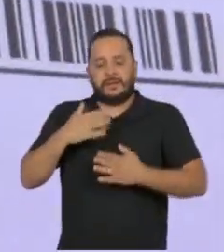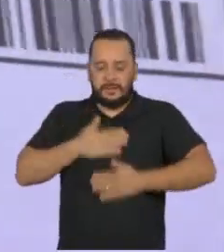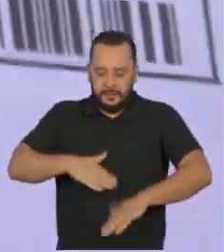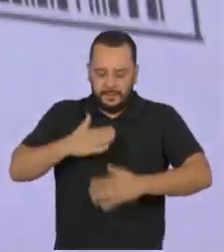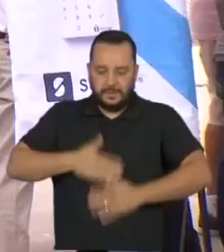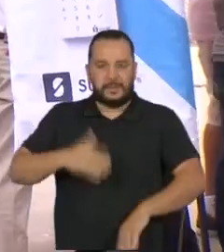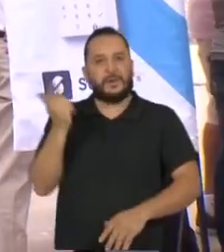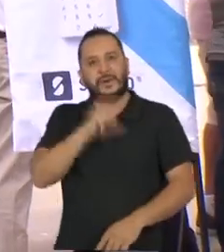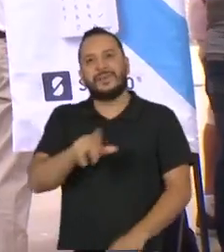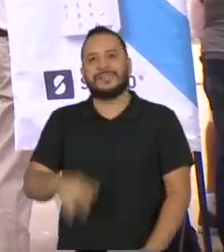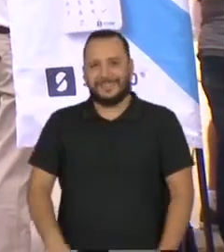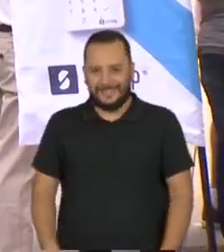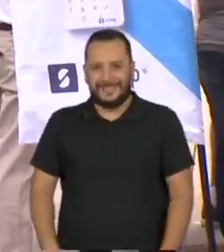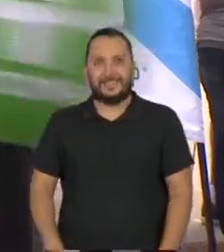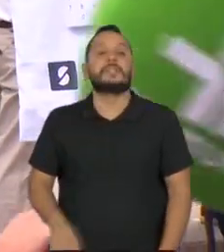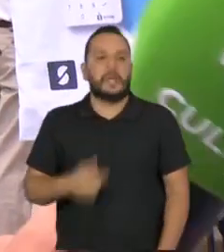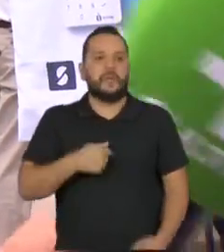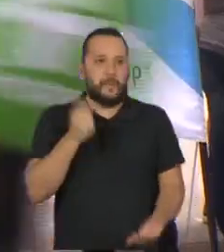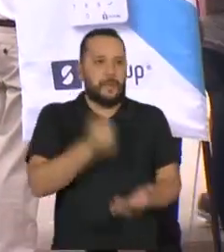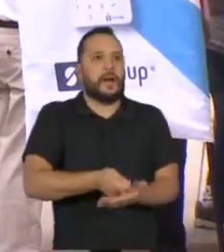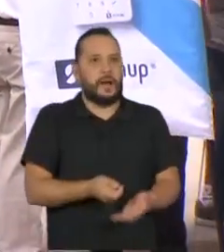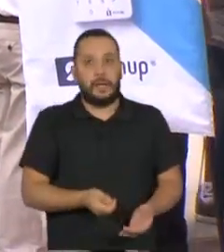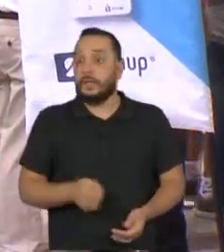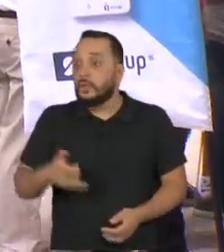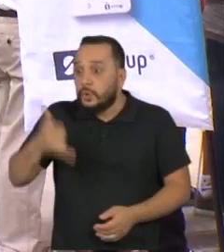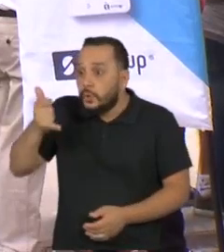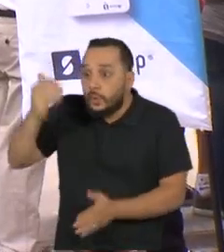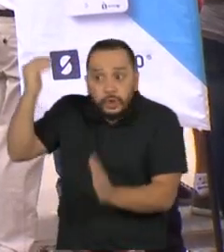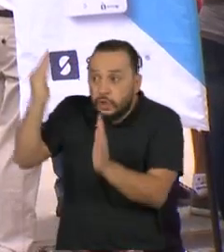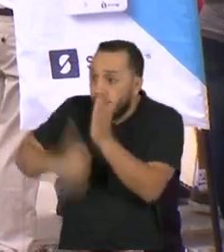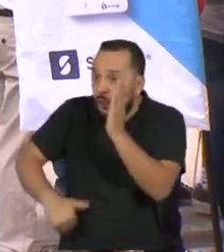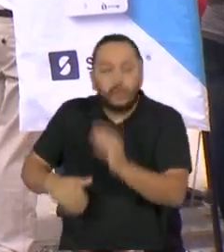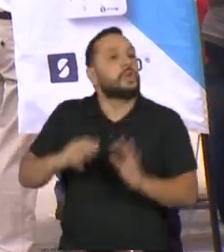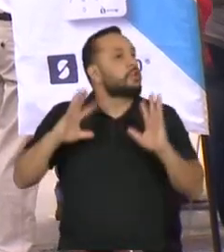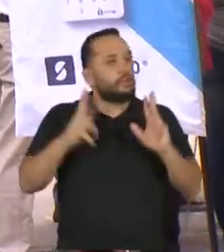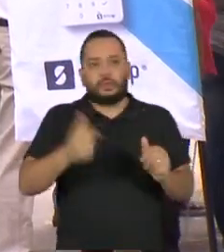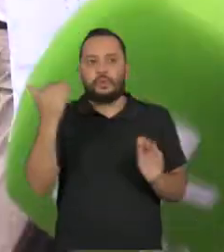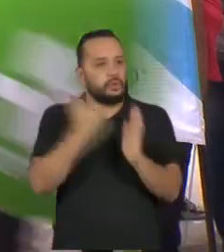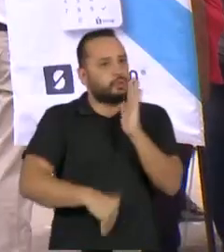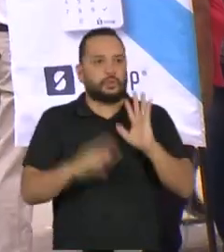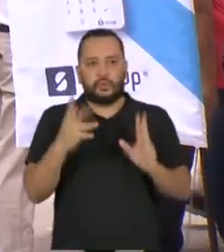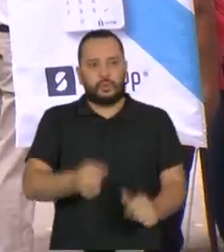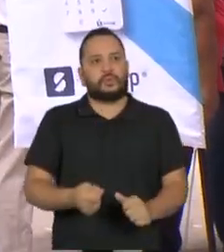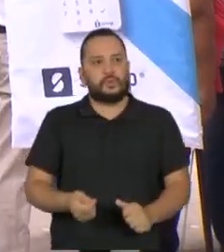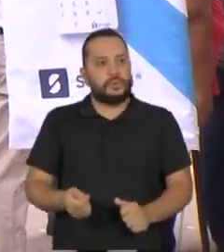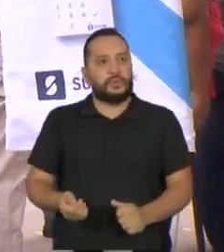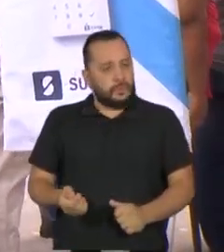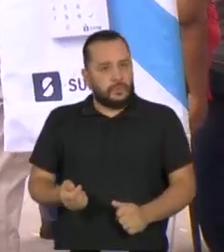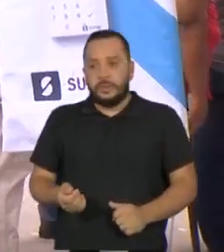tranquilidade novamente. Esse eu vou pagar. Tirou muito juro. Tirou tudo, né? Tirou tudo. Vale a pena?